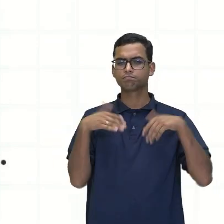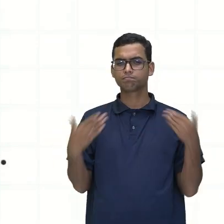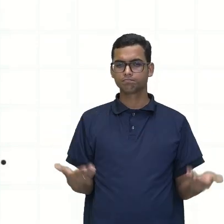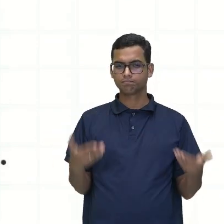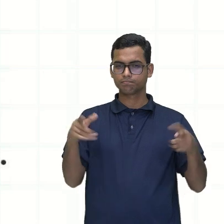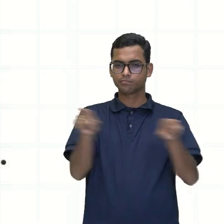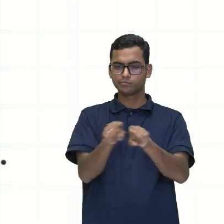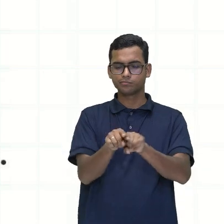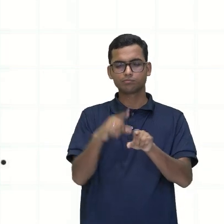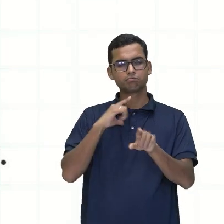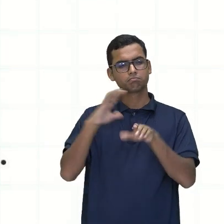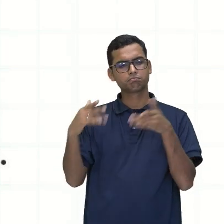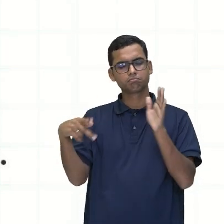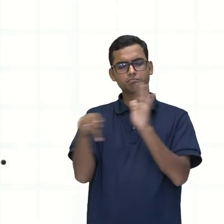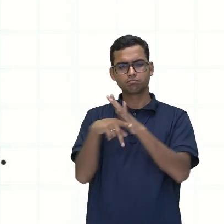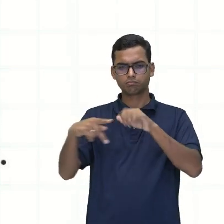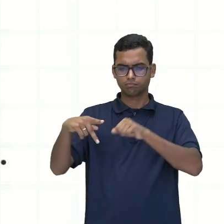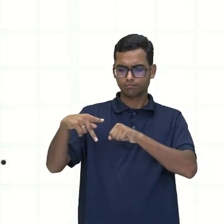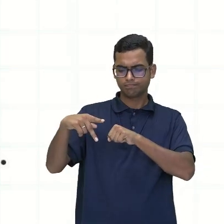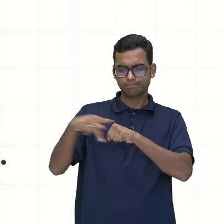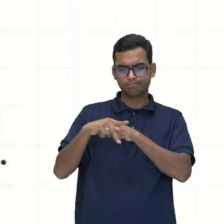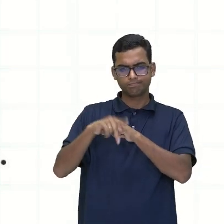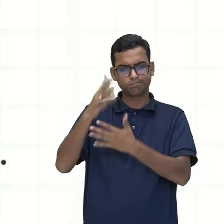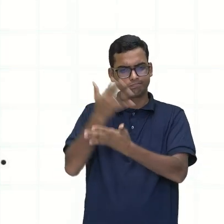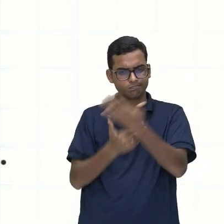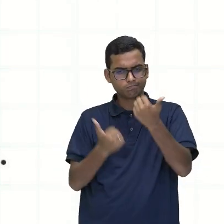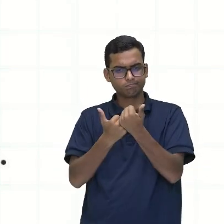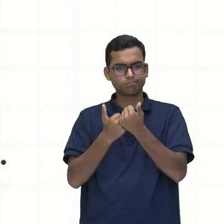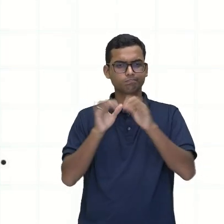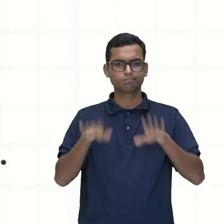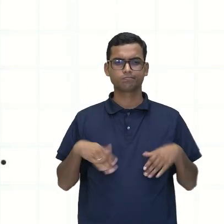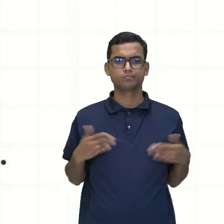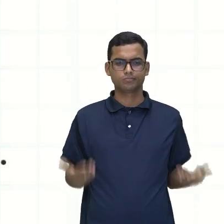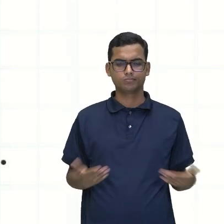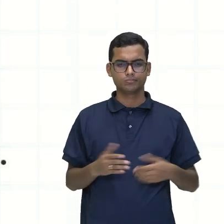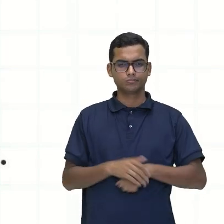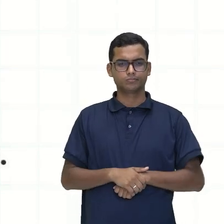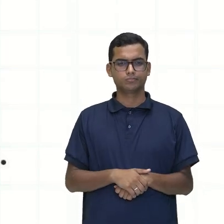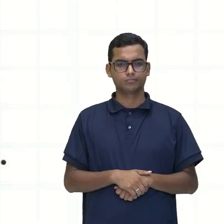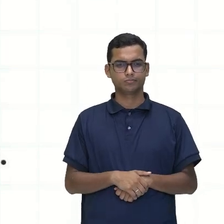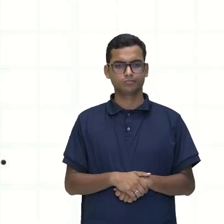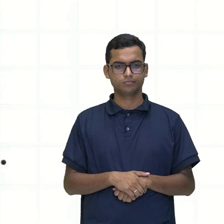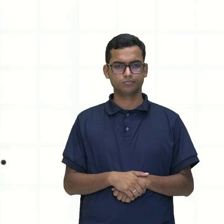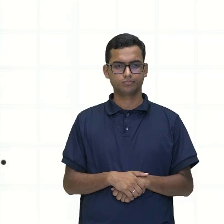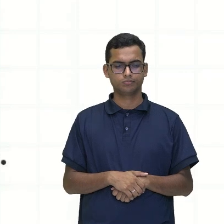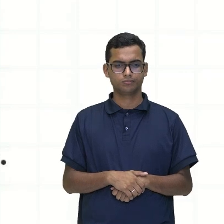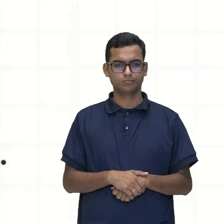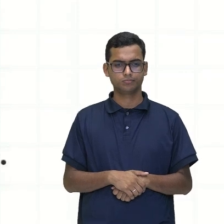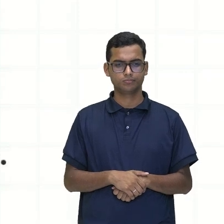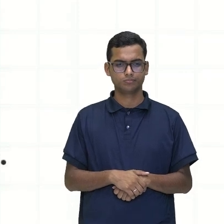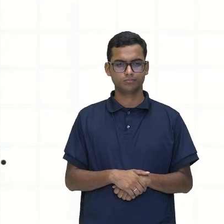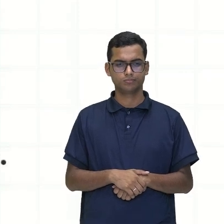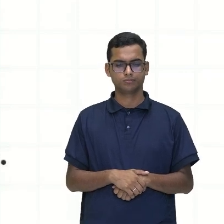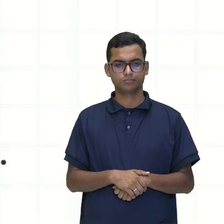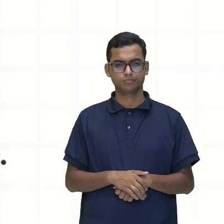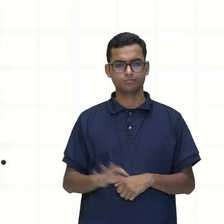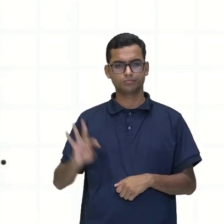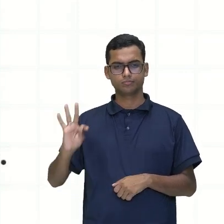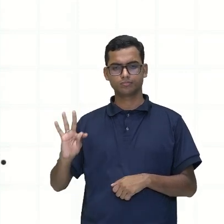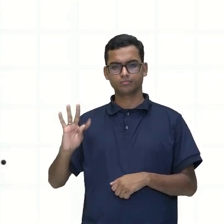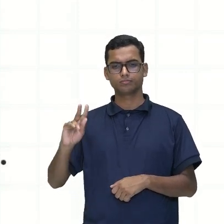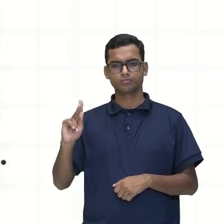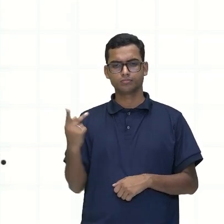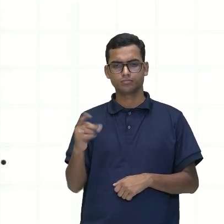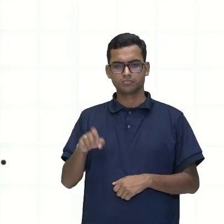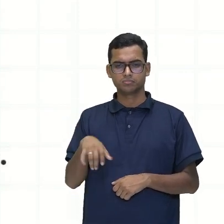nosso object pronoun para substituir aqui o ice cream? They like it. Escreve da mesma forma,